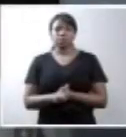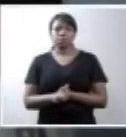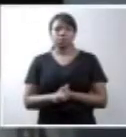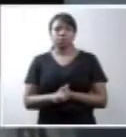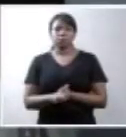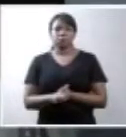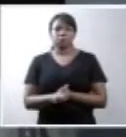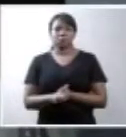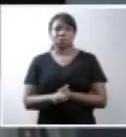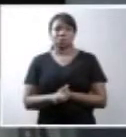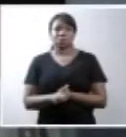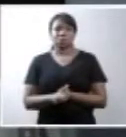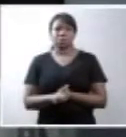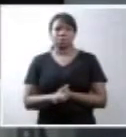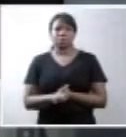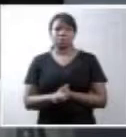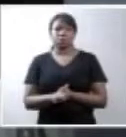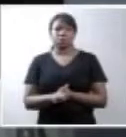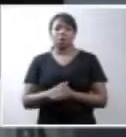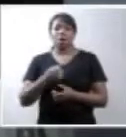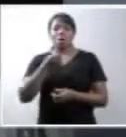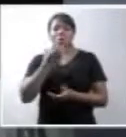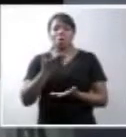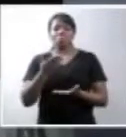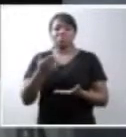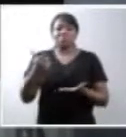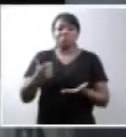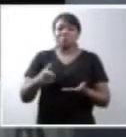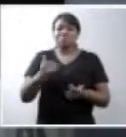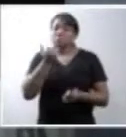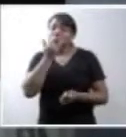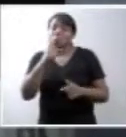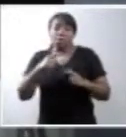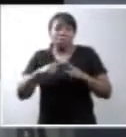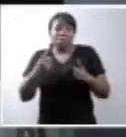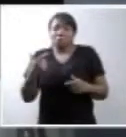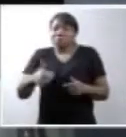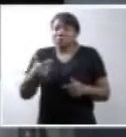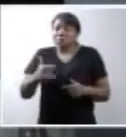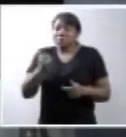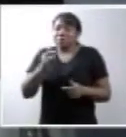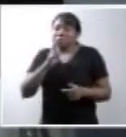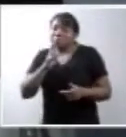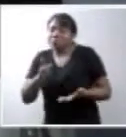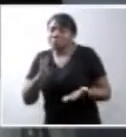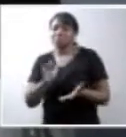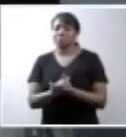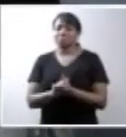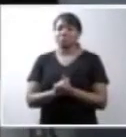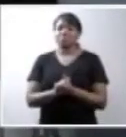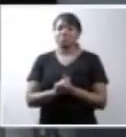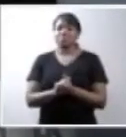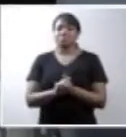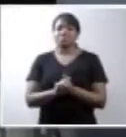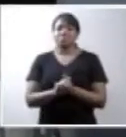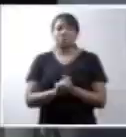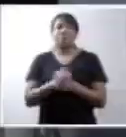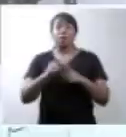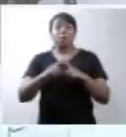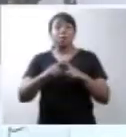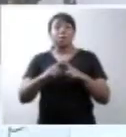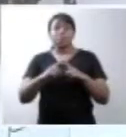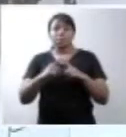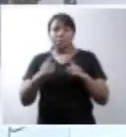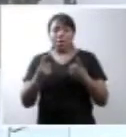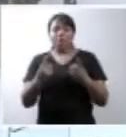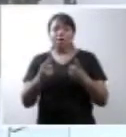esse questionamento, mas vou obter a resposta muito antes da que avaliação. Ótimo. Em seu preâmbulo,